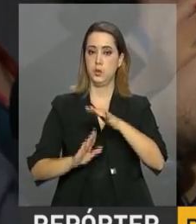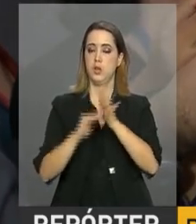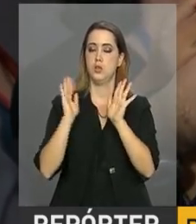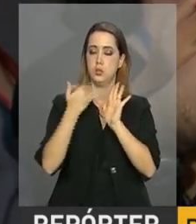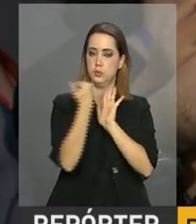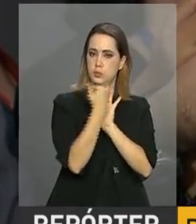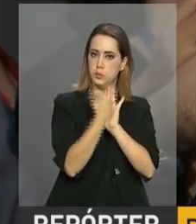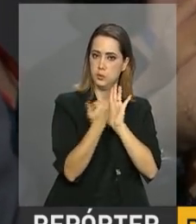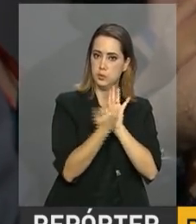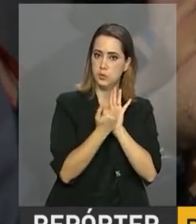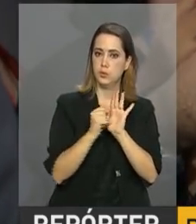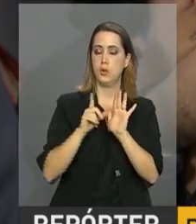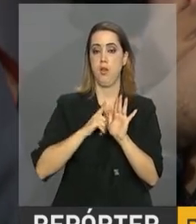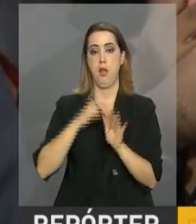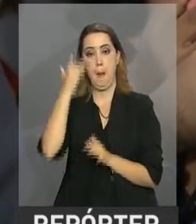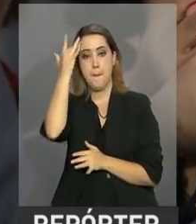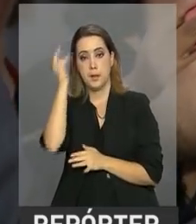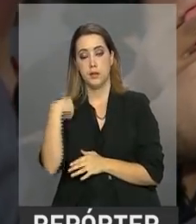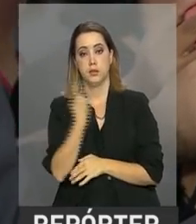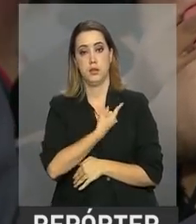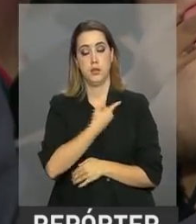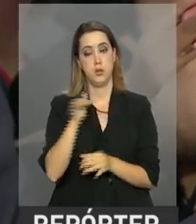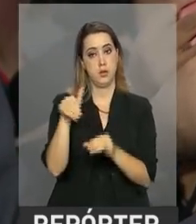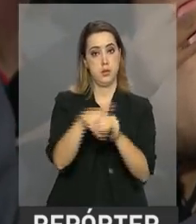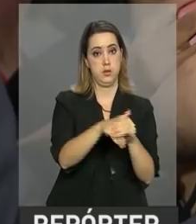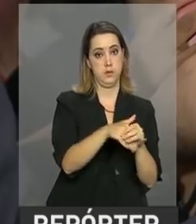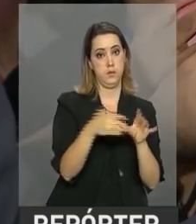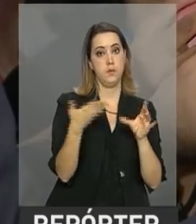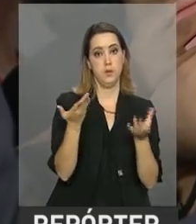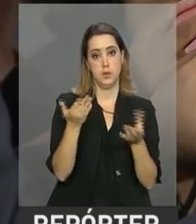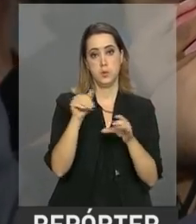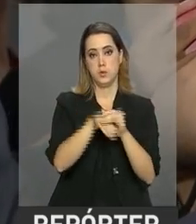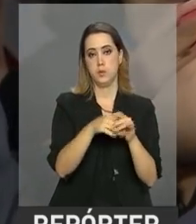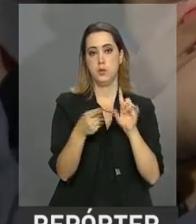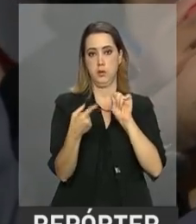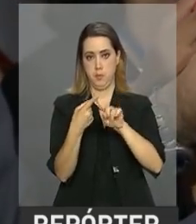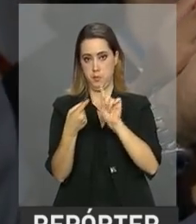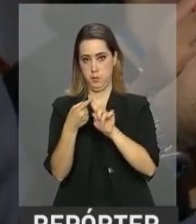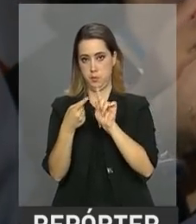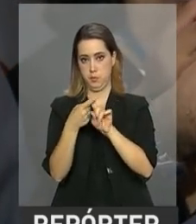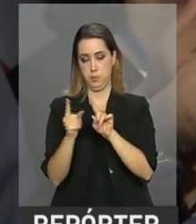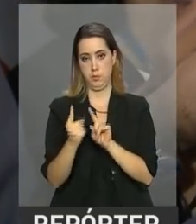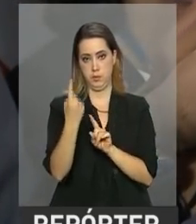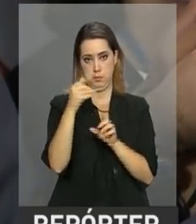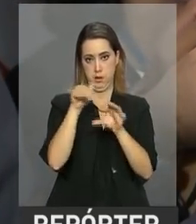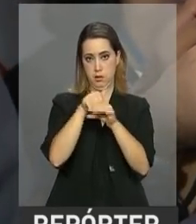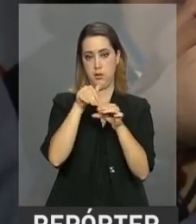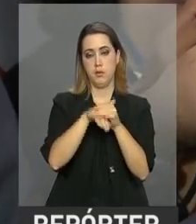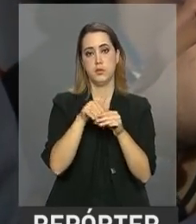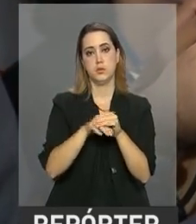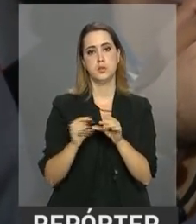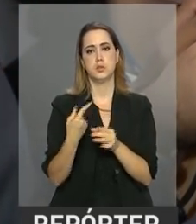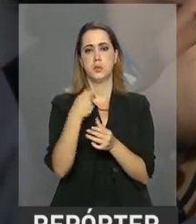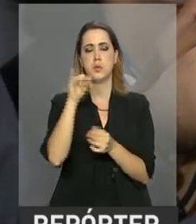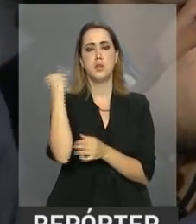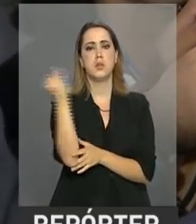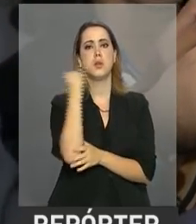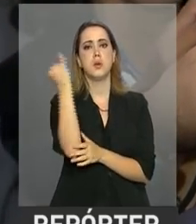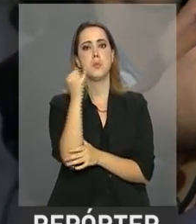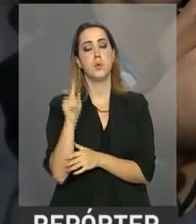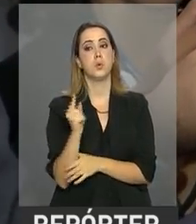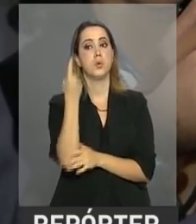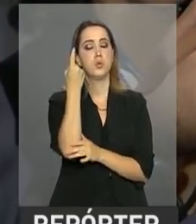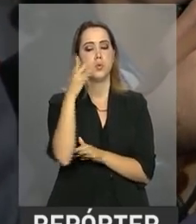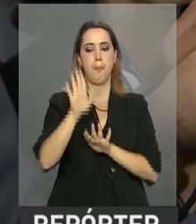amanhã esperamos votar no primeiro turno uma PEC que é fundamental para dar o primeiro passo e o